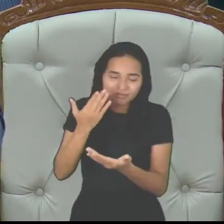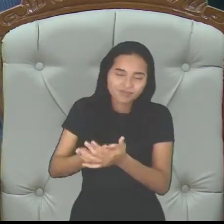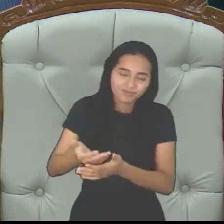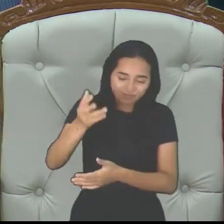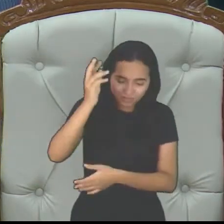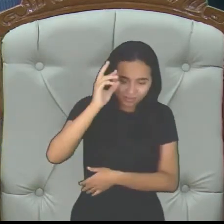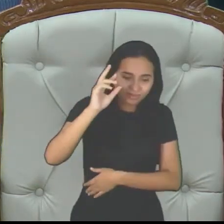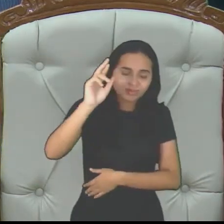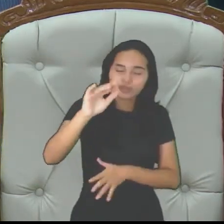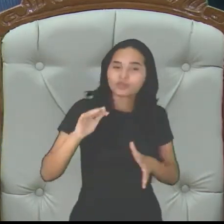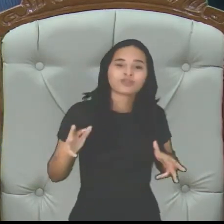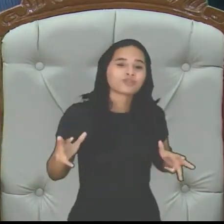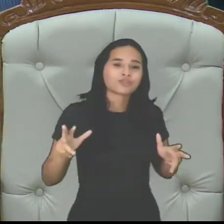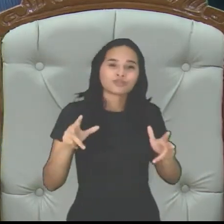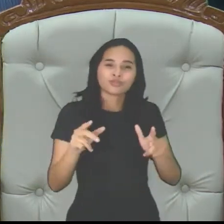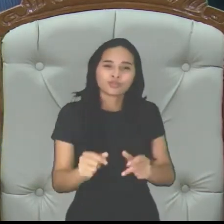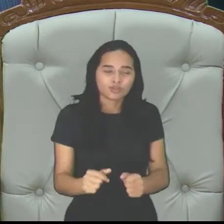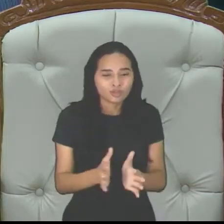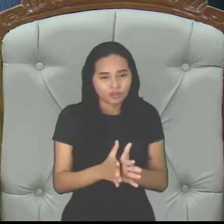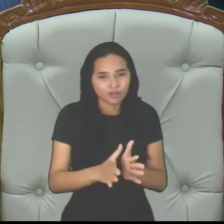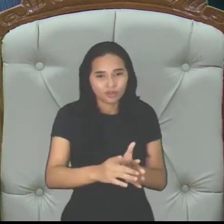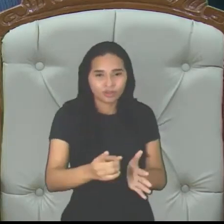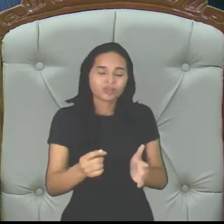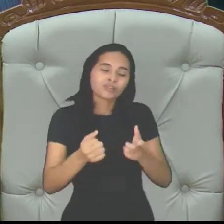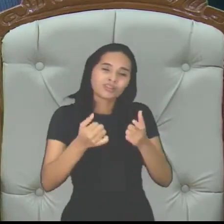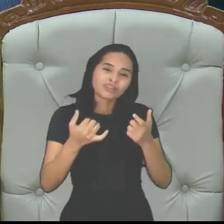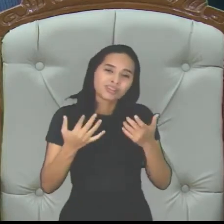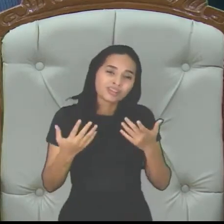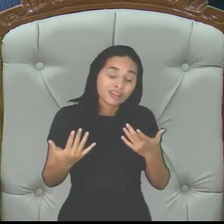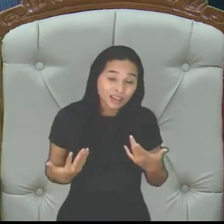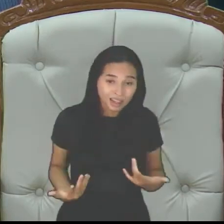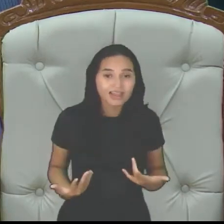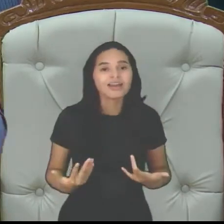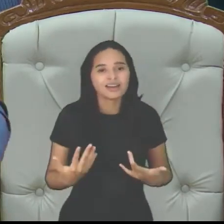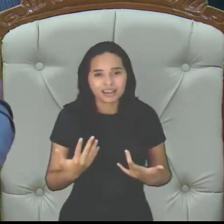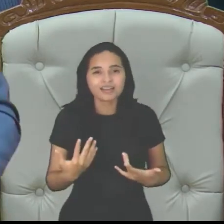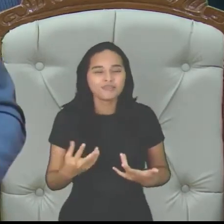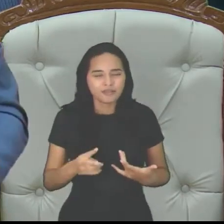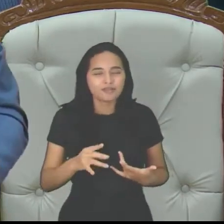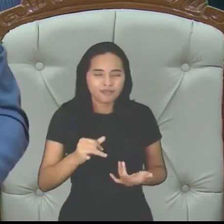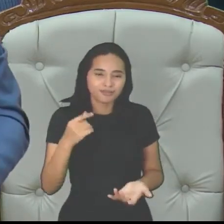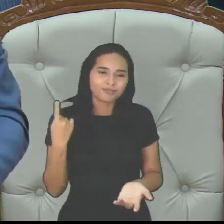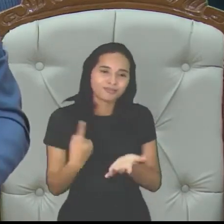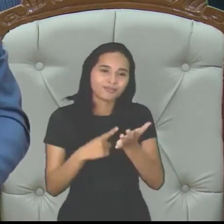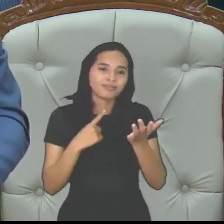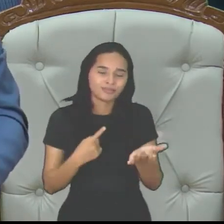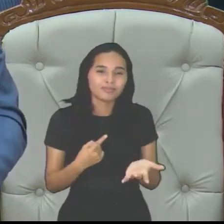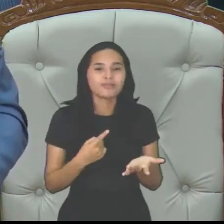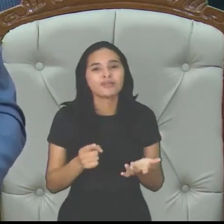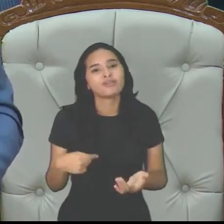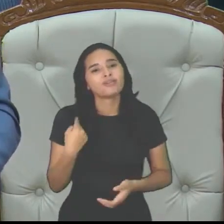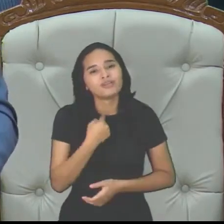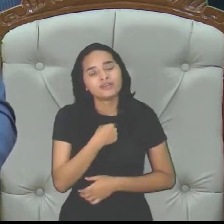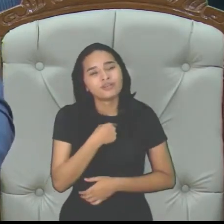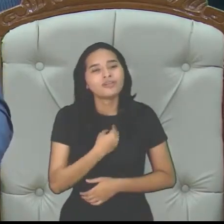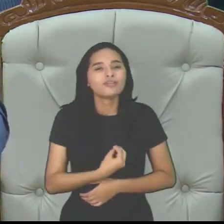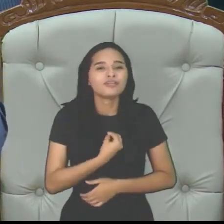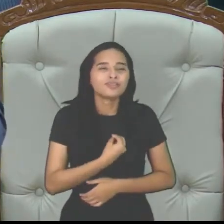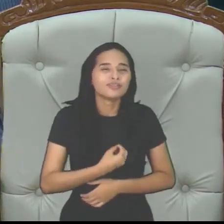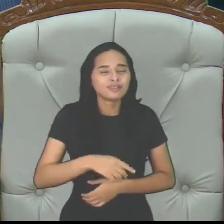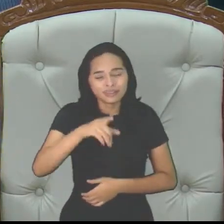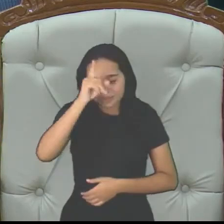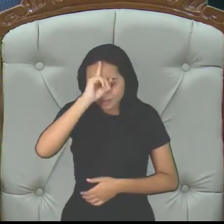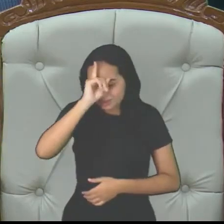Senhor, que tudo quanto a Bíblia ela diz vai acontecer. Nós estamos servindo dia a dia ao